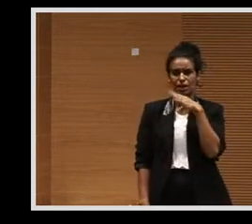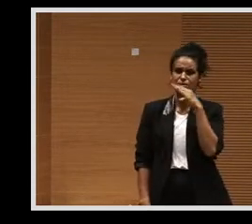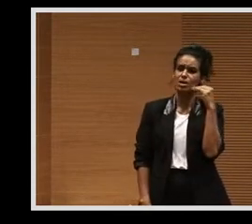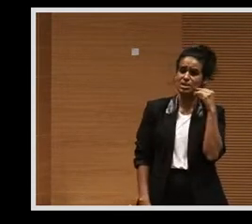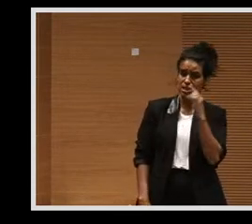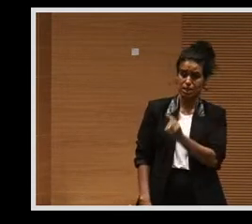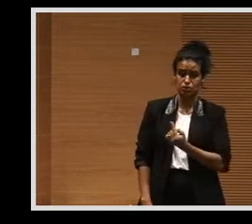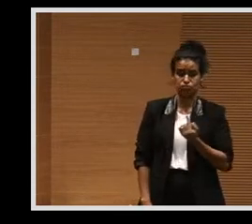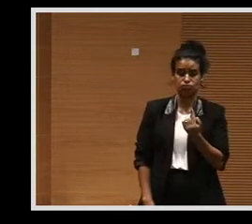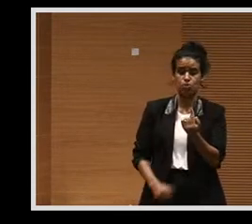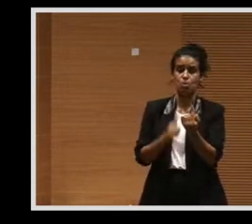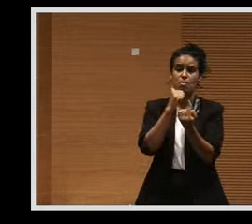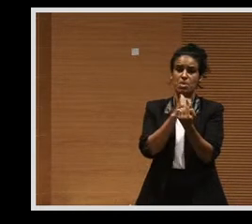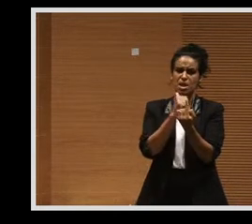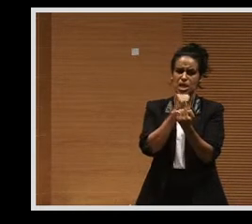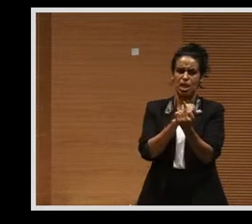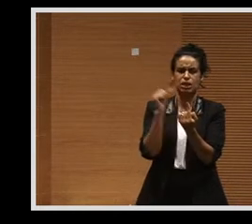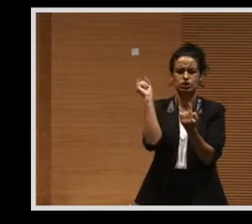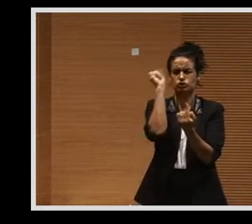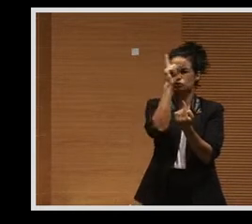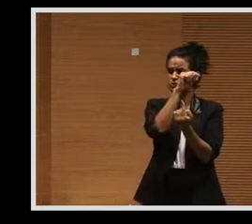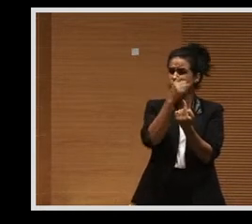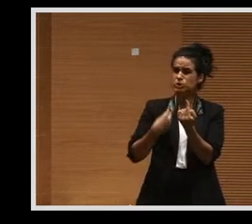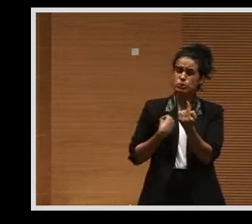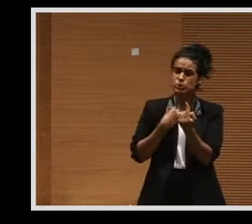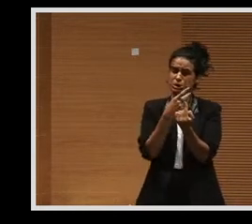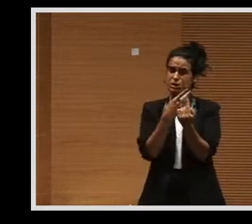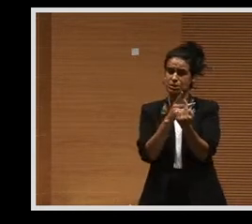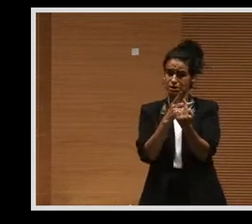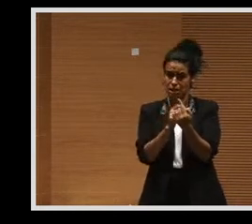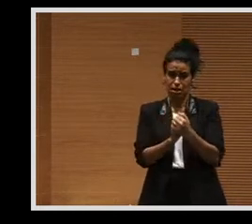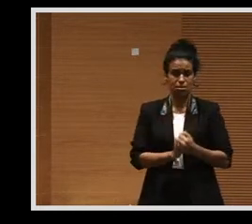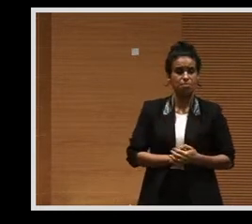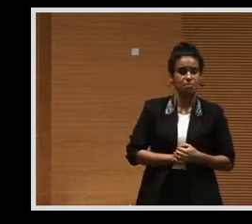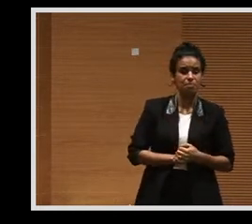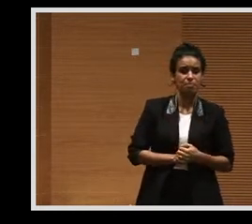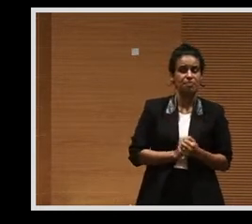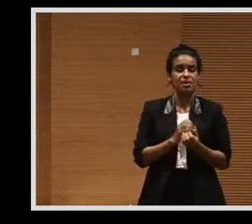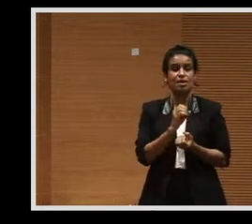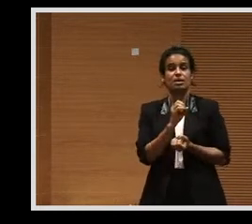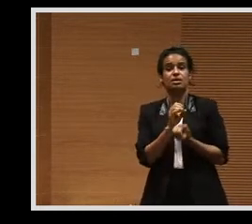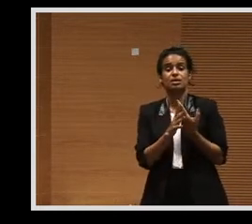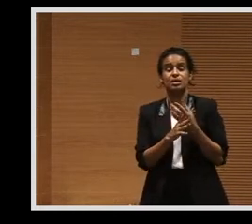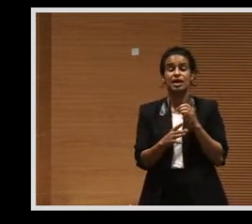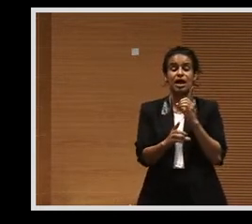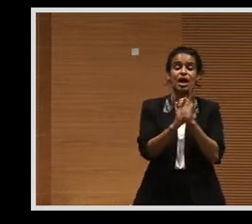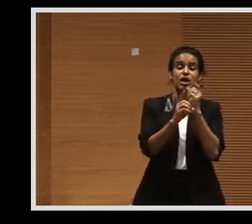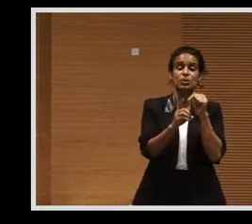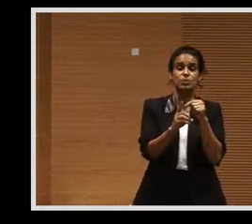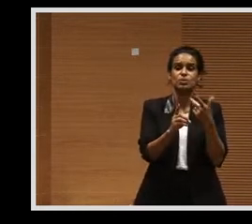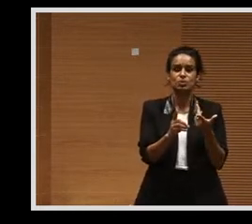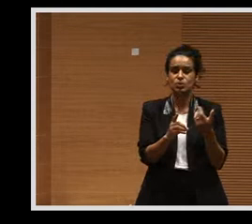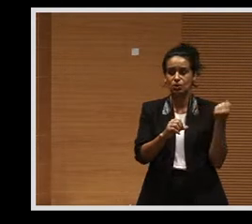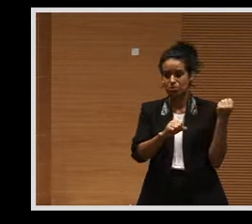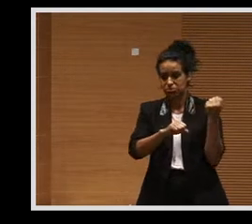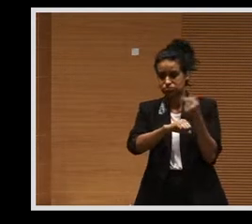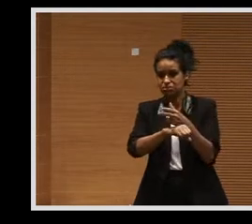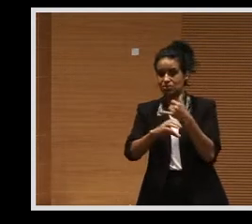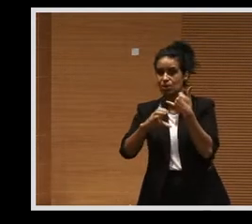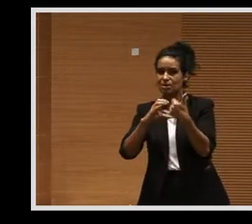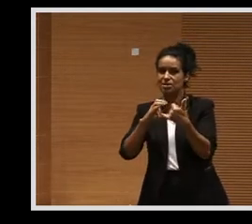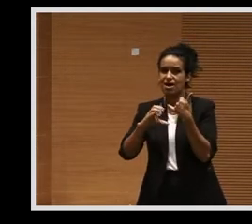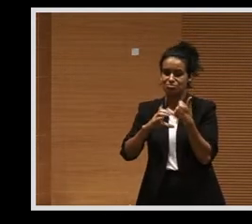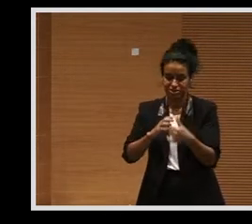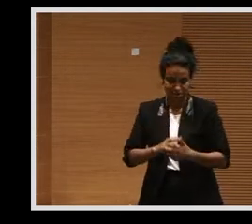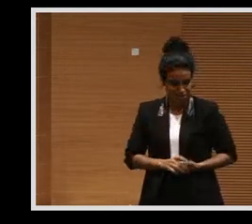acolhimento. E eu criaram um grupo de WhatsApp, eu meio caí ali por acaso, não queria ter entrado naquele grupo, mas sabe quando